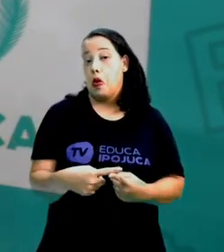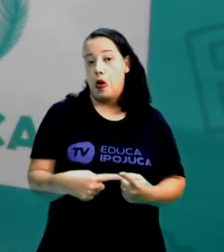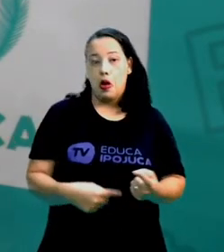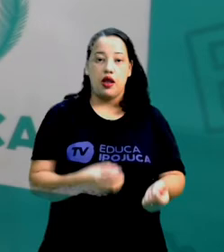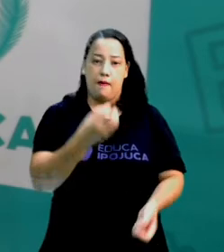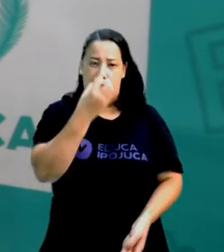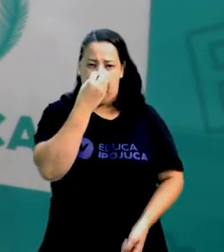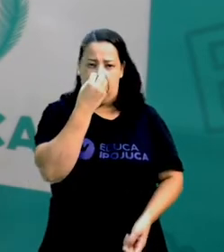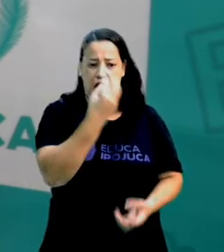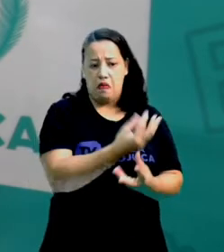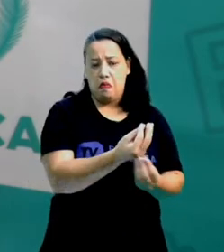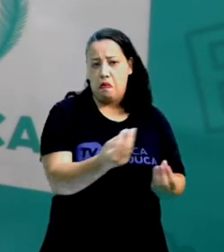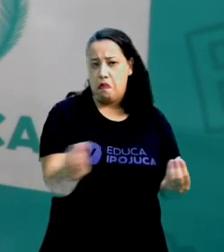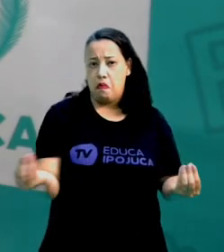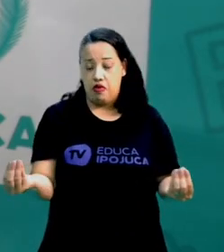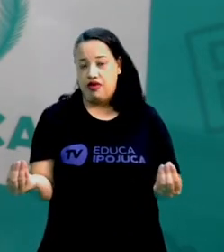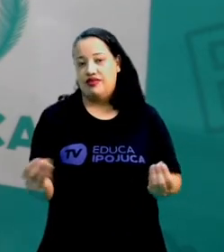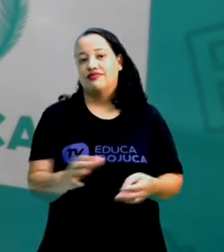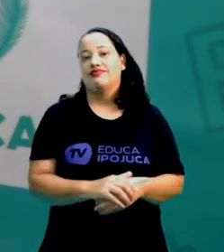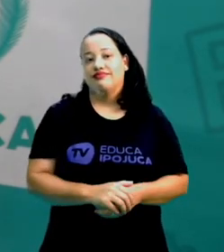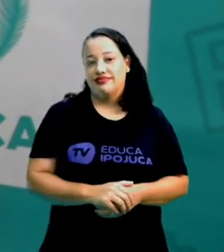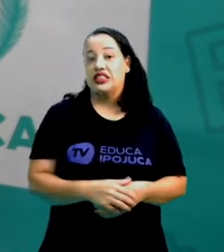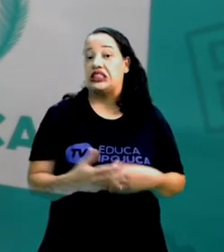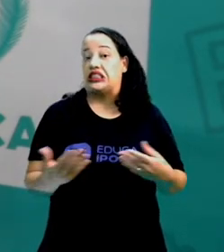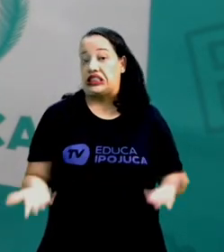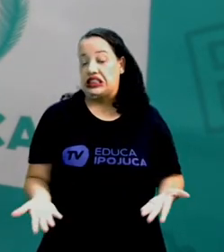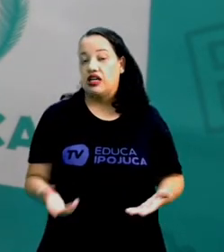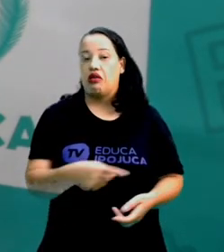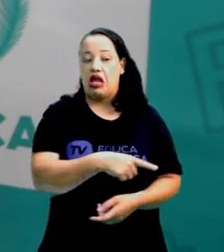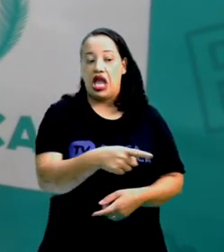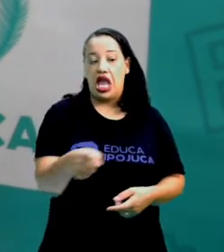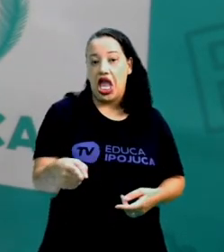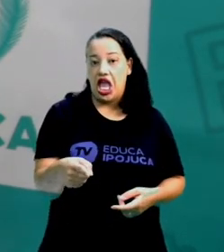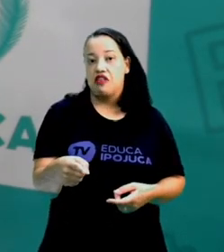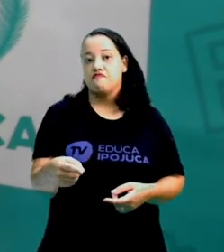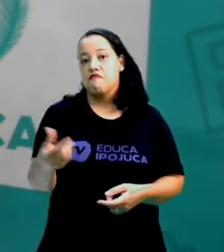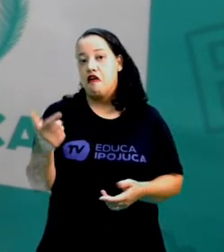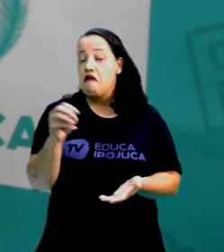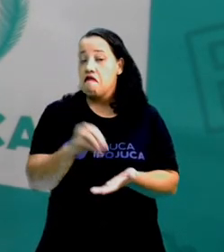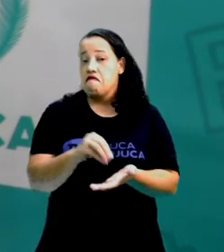que chapéu. Quantos palhaços vão ficar sem chapéu?